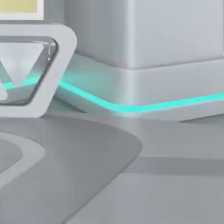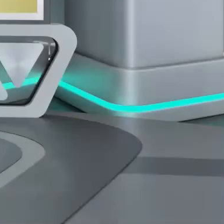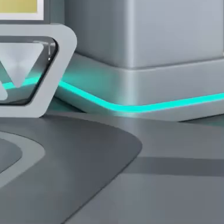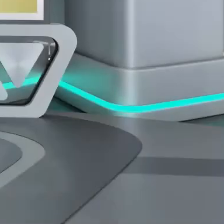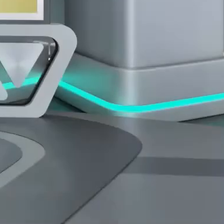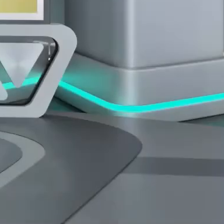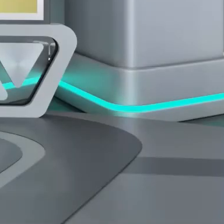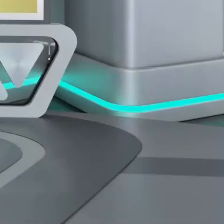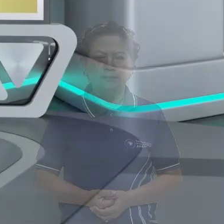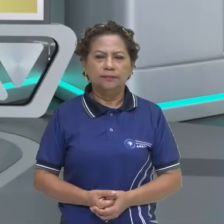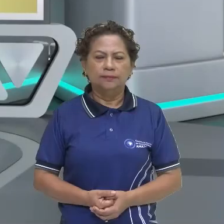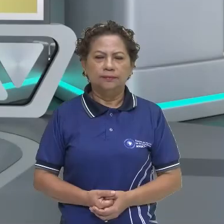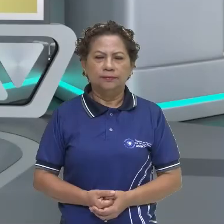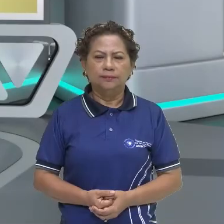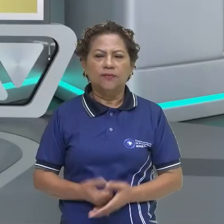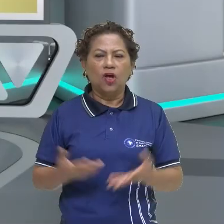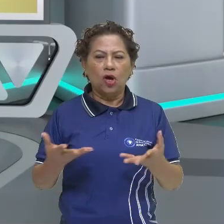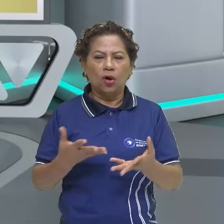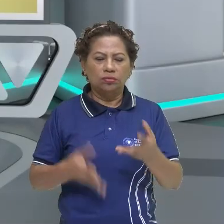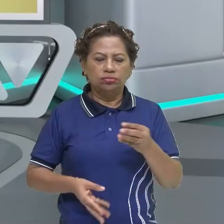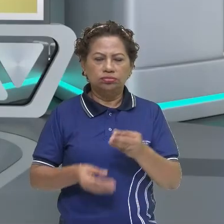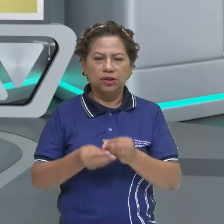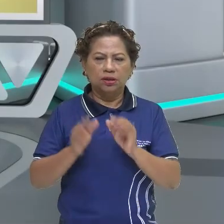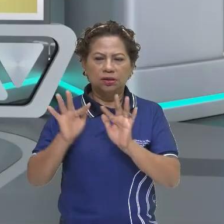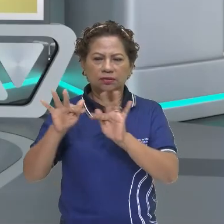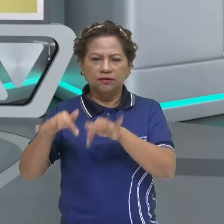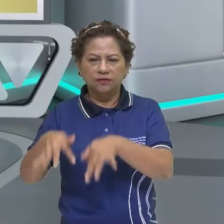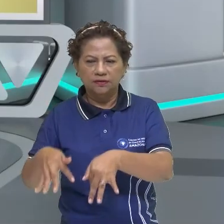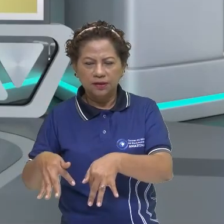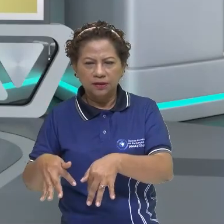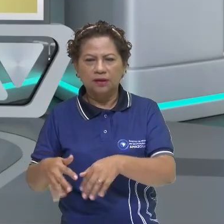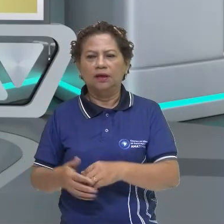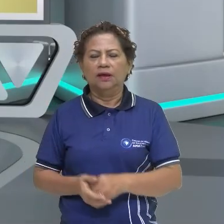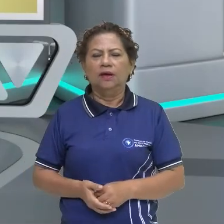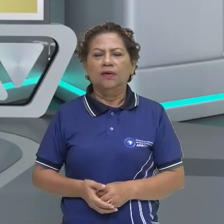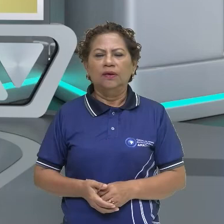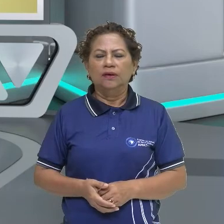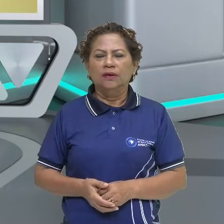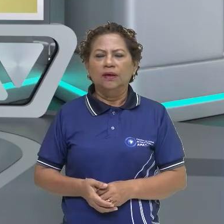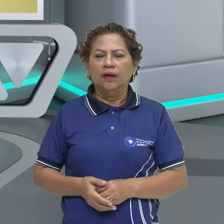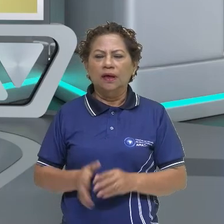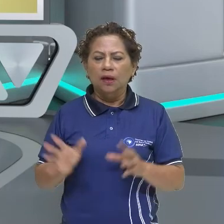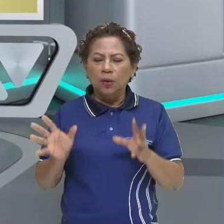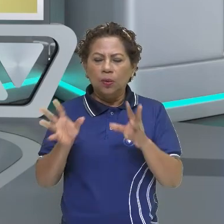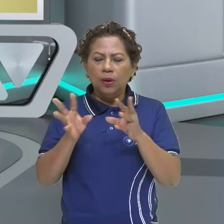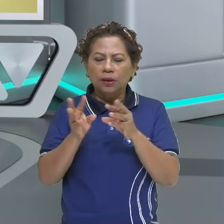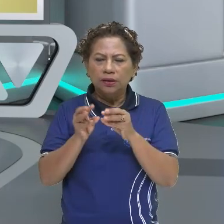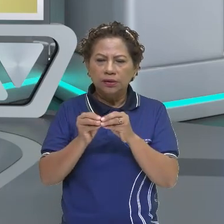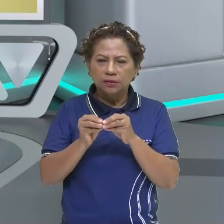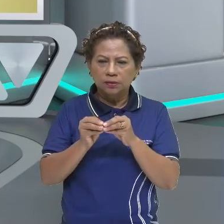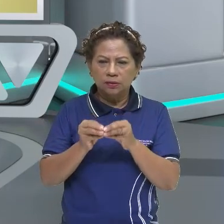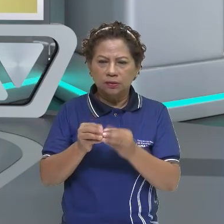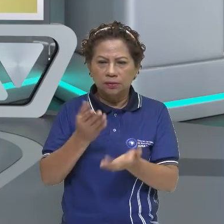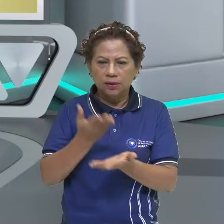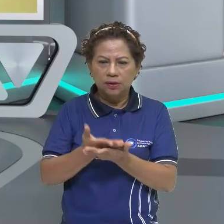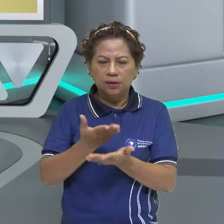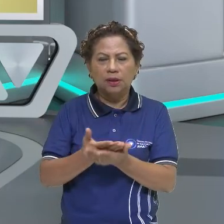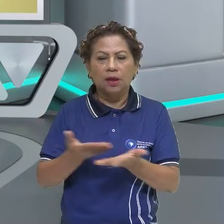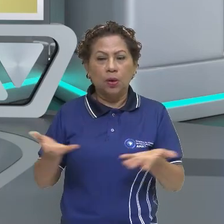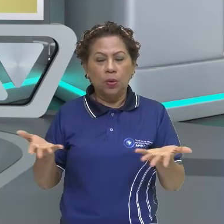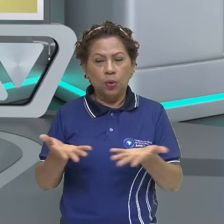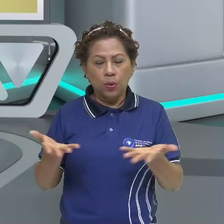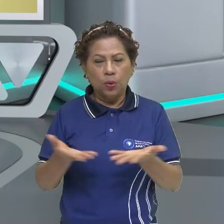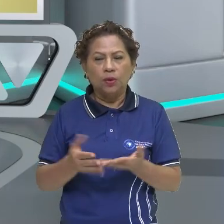Chegamos no nosso momento, né, de nos despedirmos e fazer um pequeno resumo de tudo que nós falamos hoje. Falamos sobre o